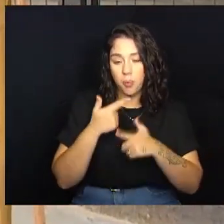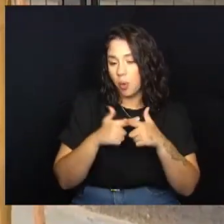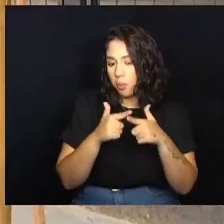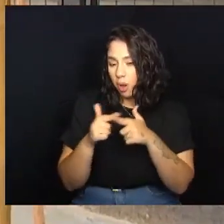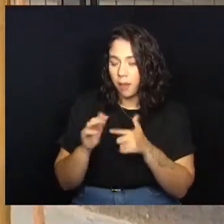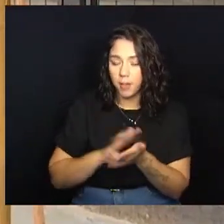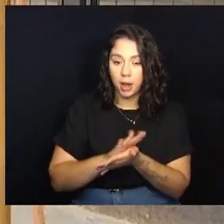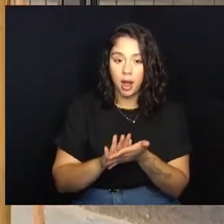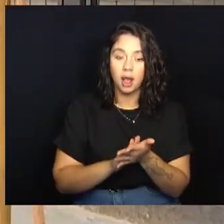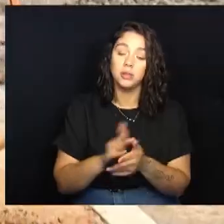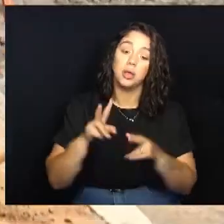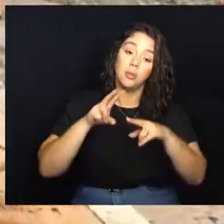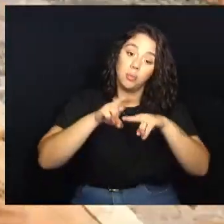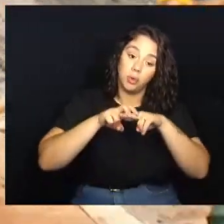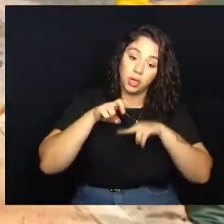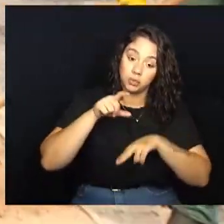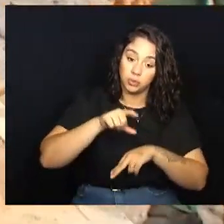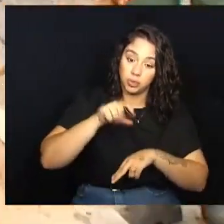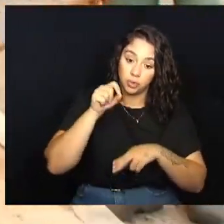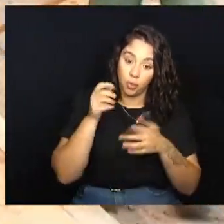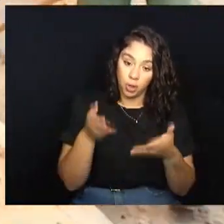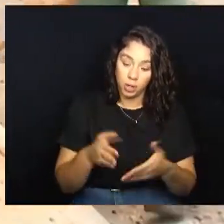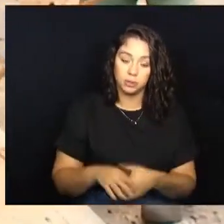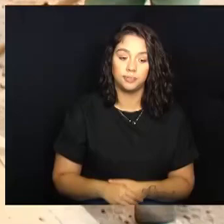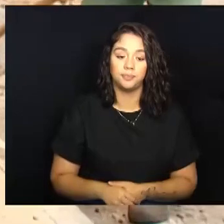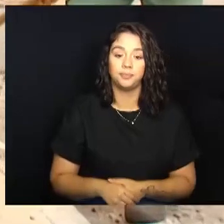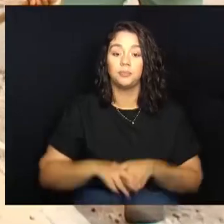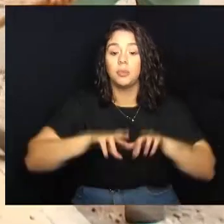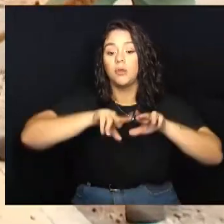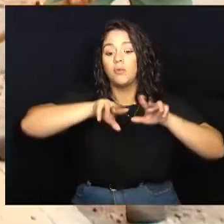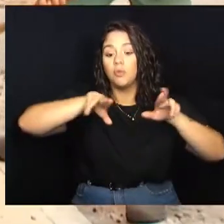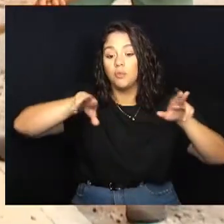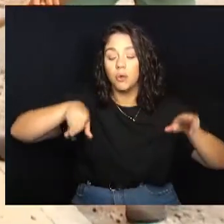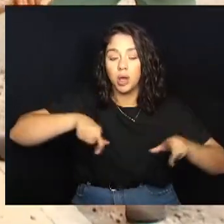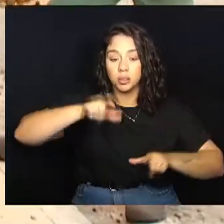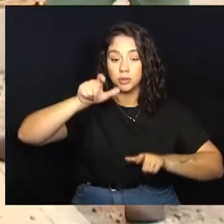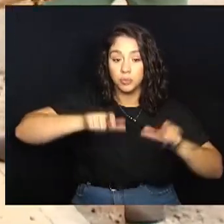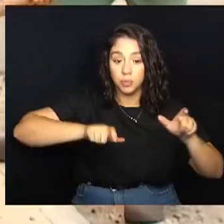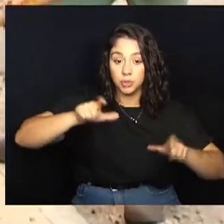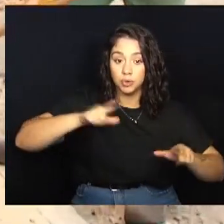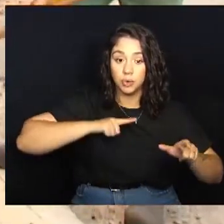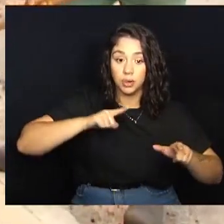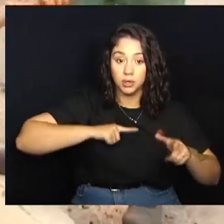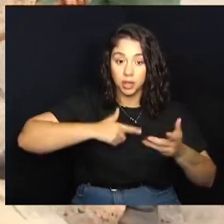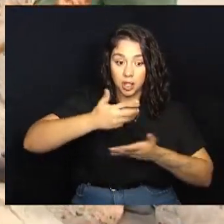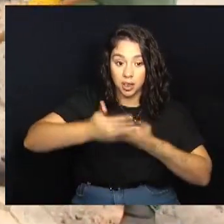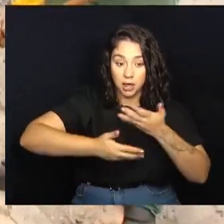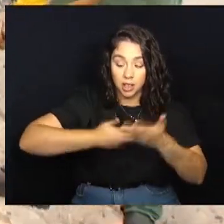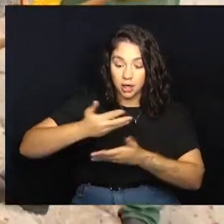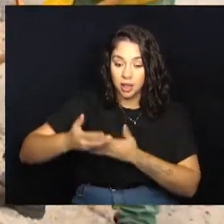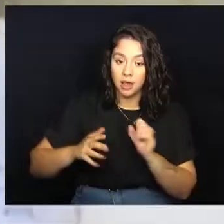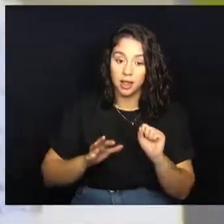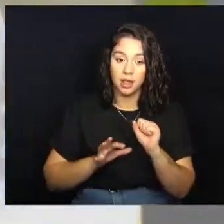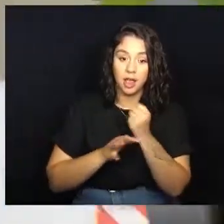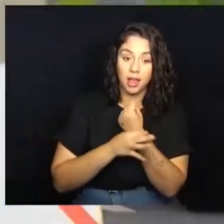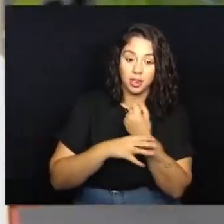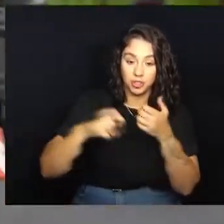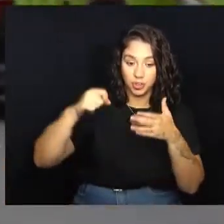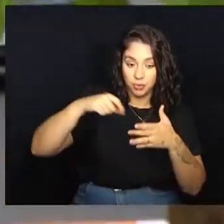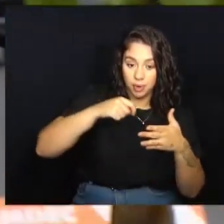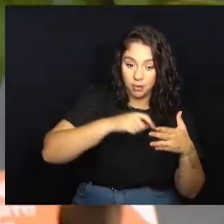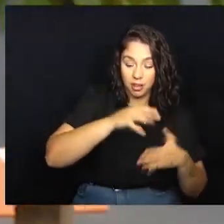por isso a escolha das espécies. Vários profissionais estão envolvidos no serviço para garantir o plantio correto.